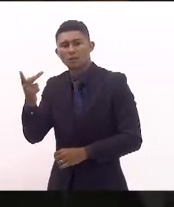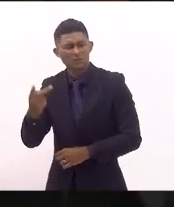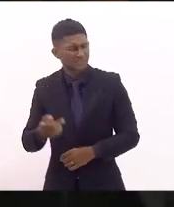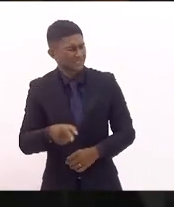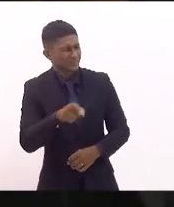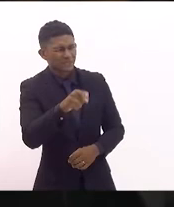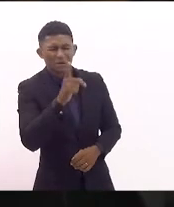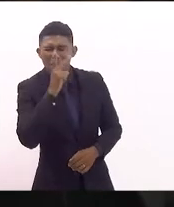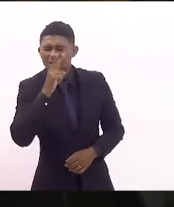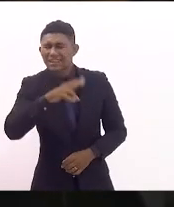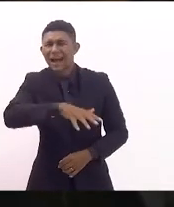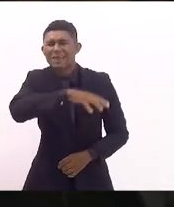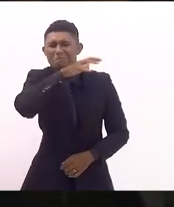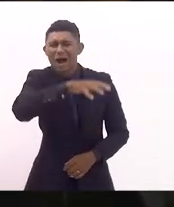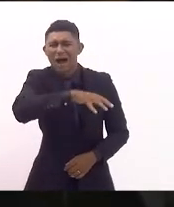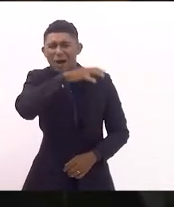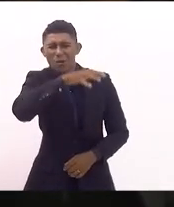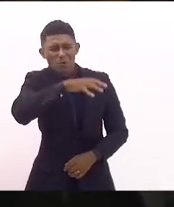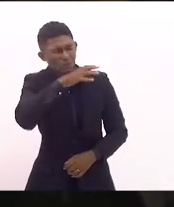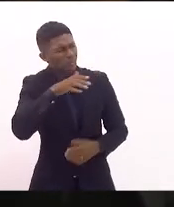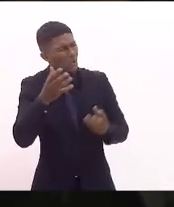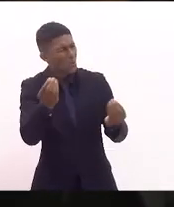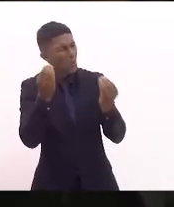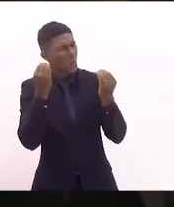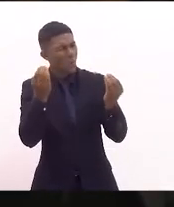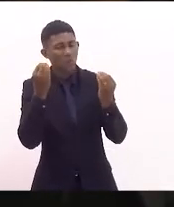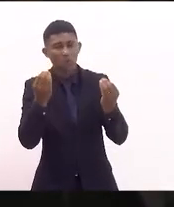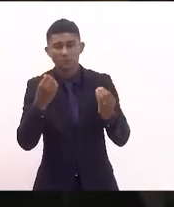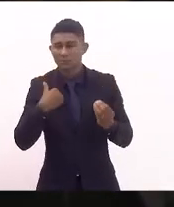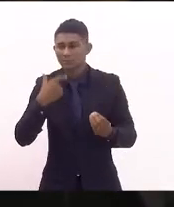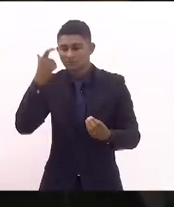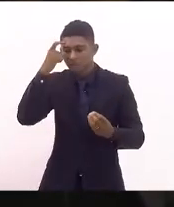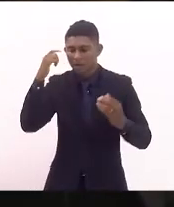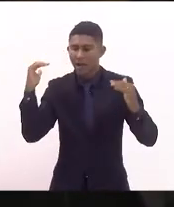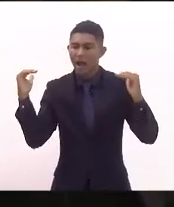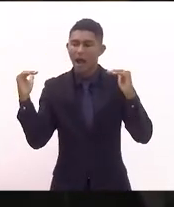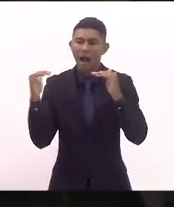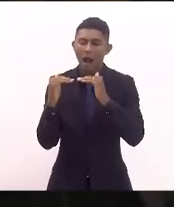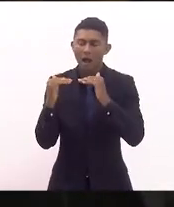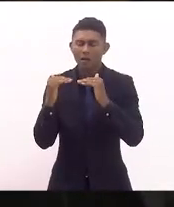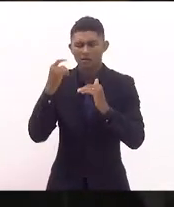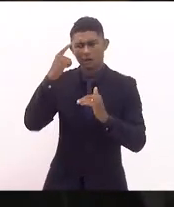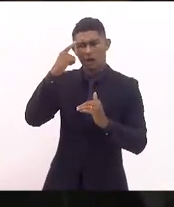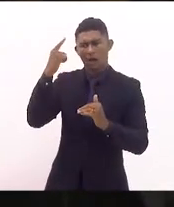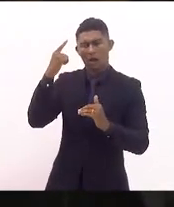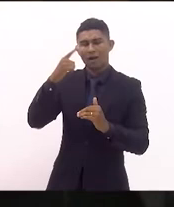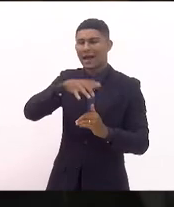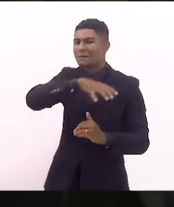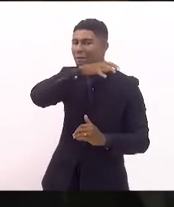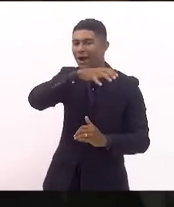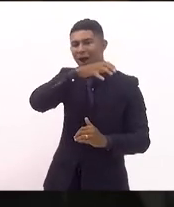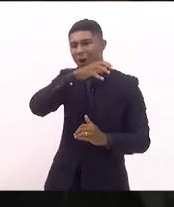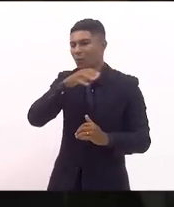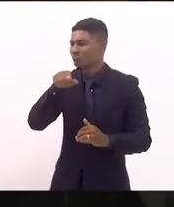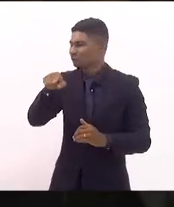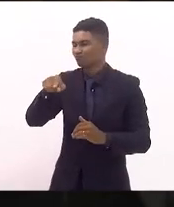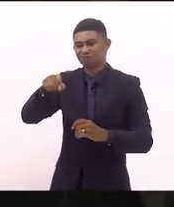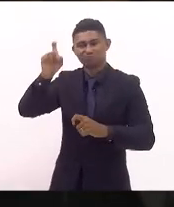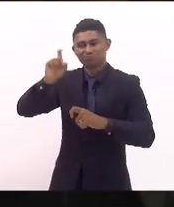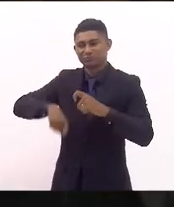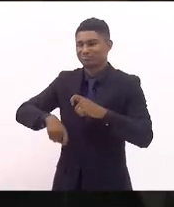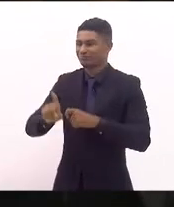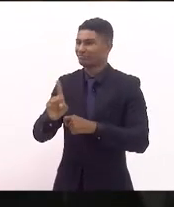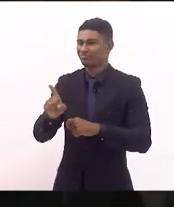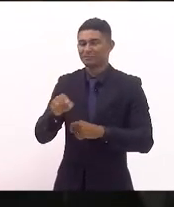animalesco. Quando eu estava quase concordando, lembrei: animais não fazem isso. Não se regozijam